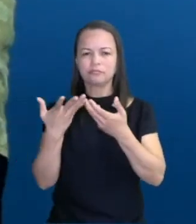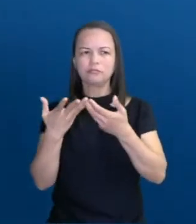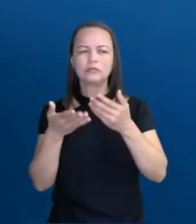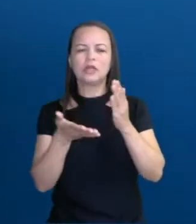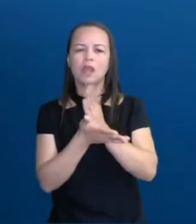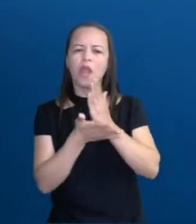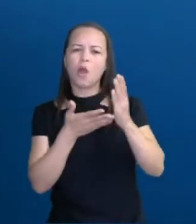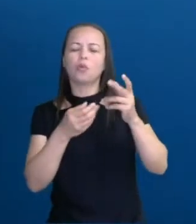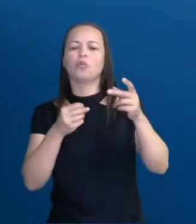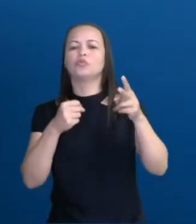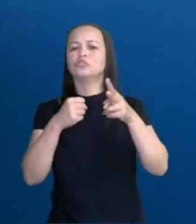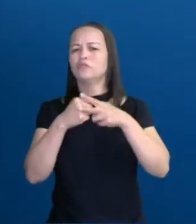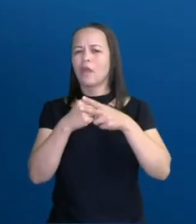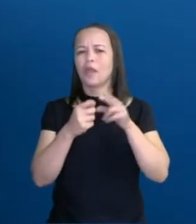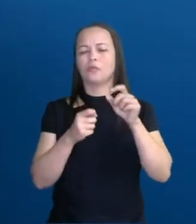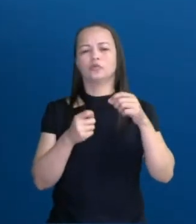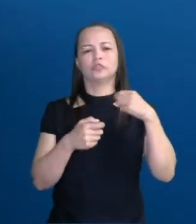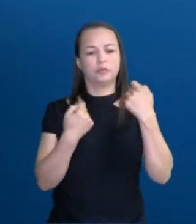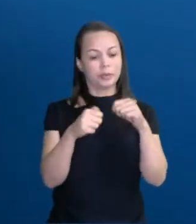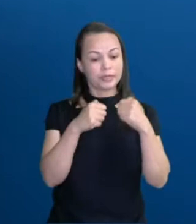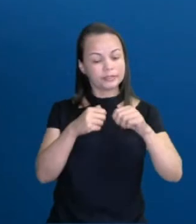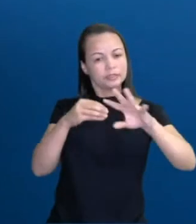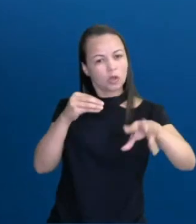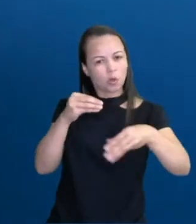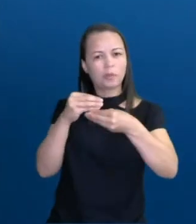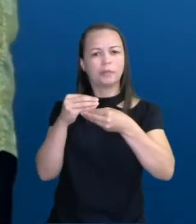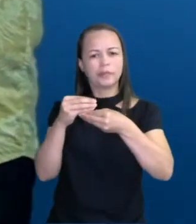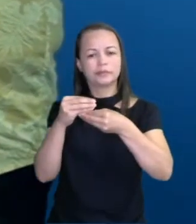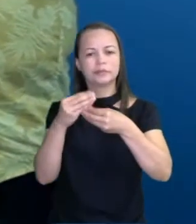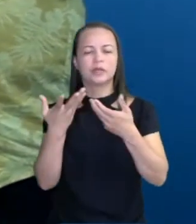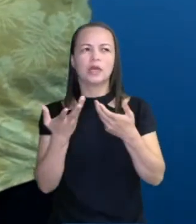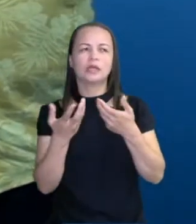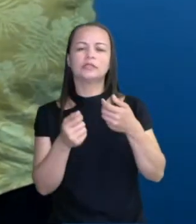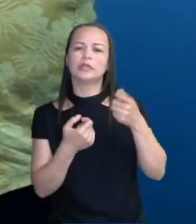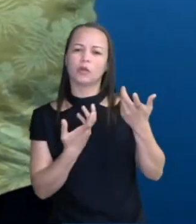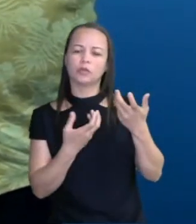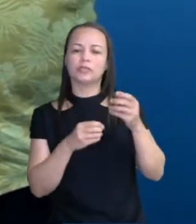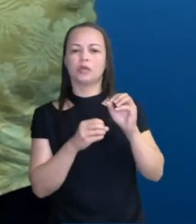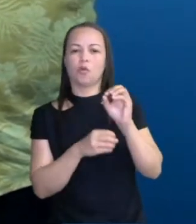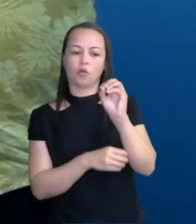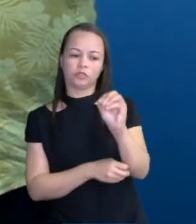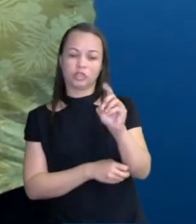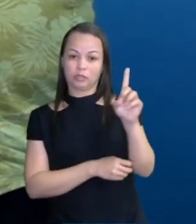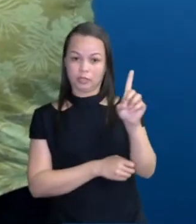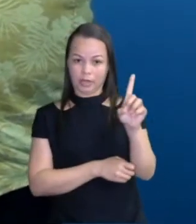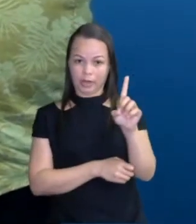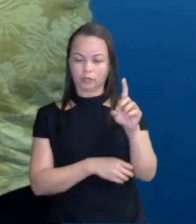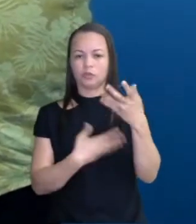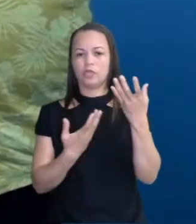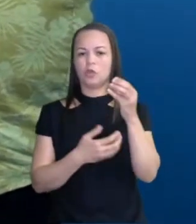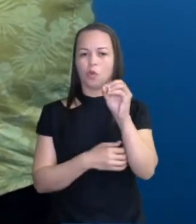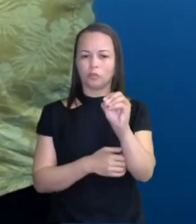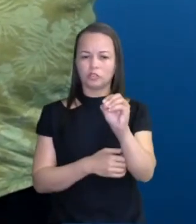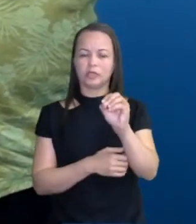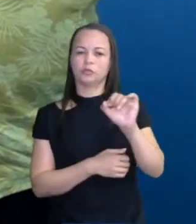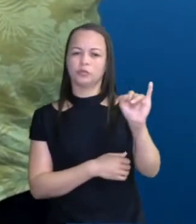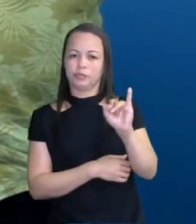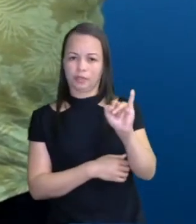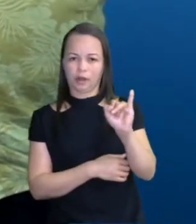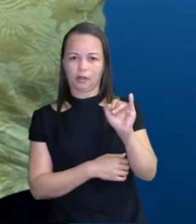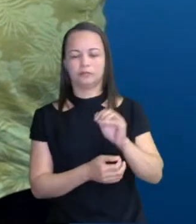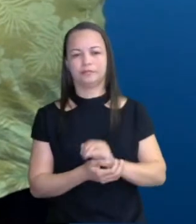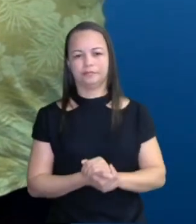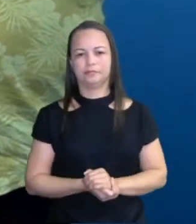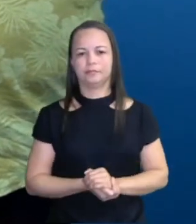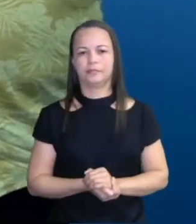alguns verbos que vão necessitar de complementos que são justamente o objeto direto e objeto indireto